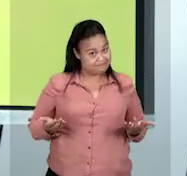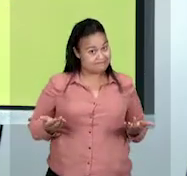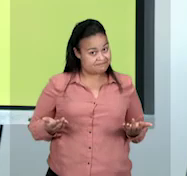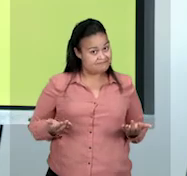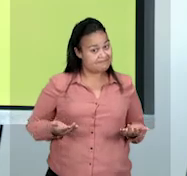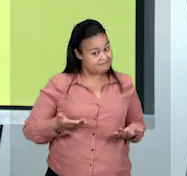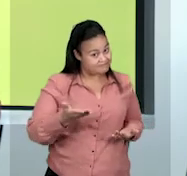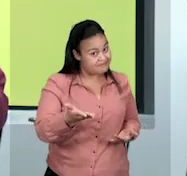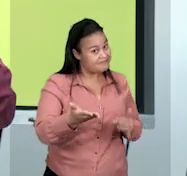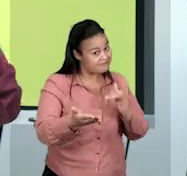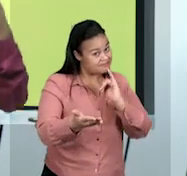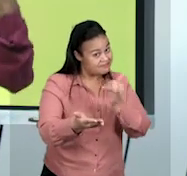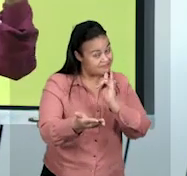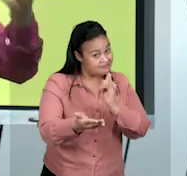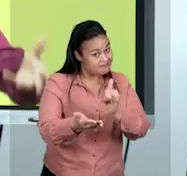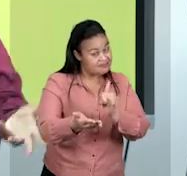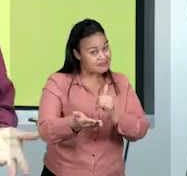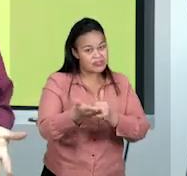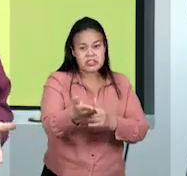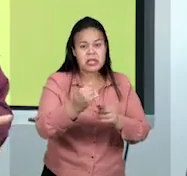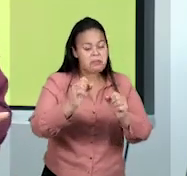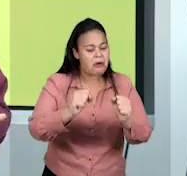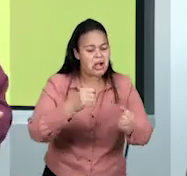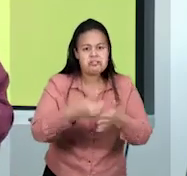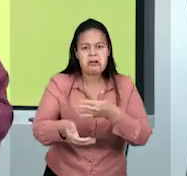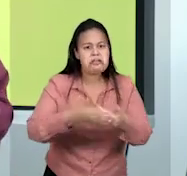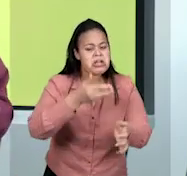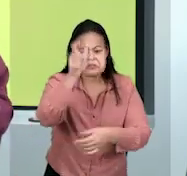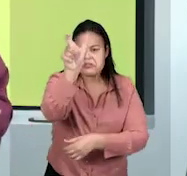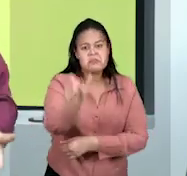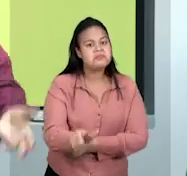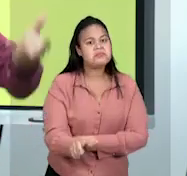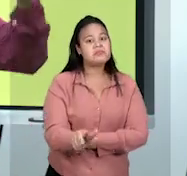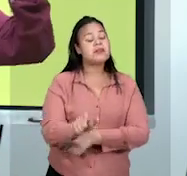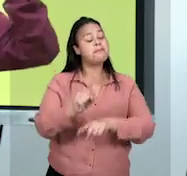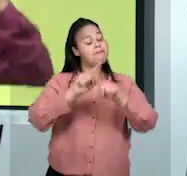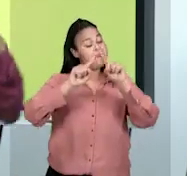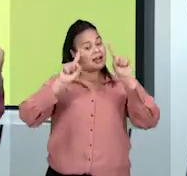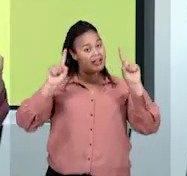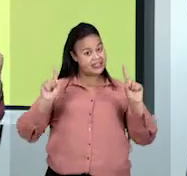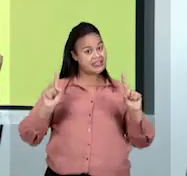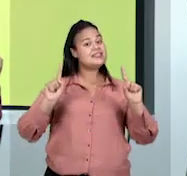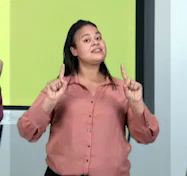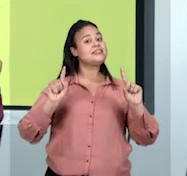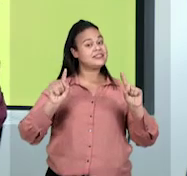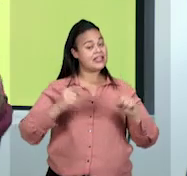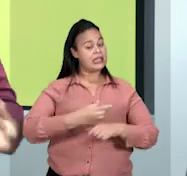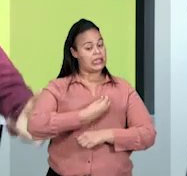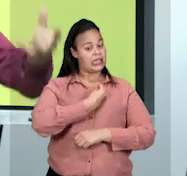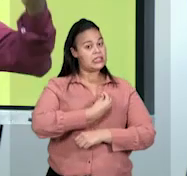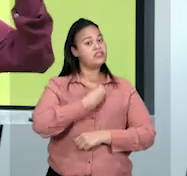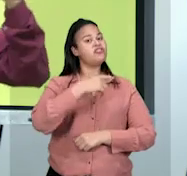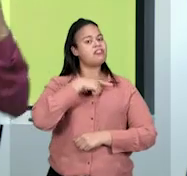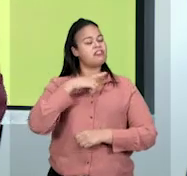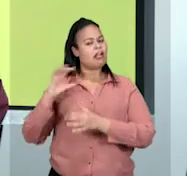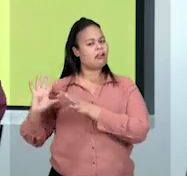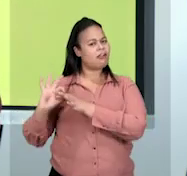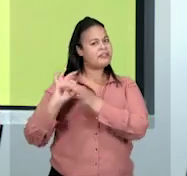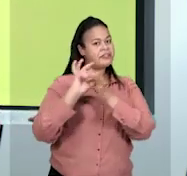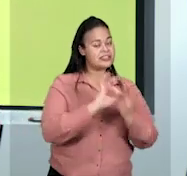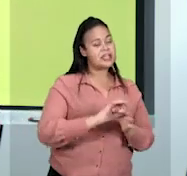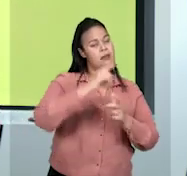você, aluno, você pode ser quem você quiser ser, mas ao mesmo tempo vai existir uma corrente, vão